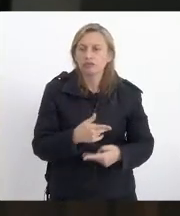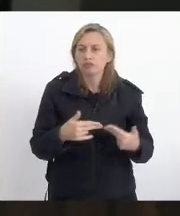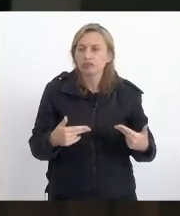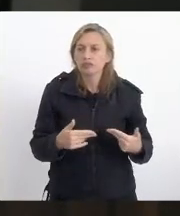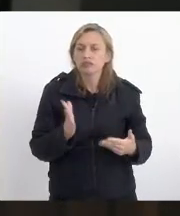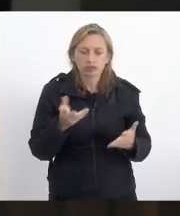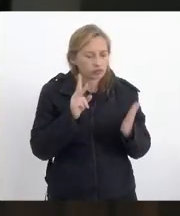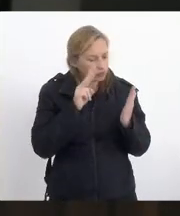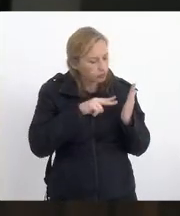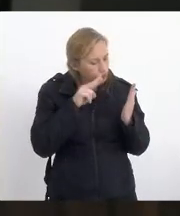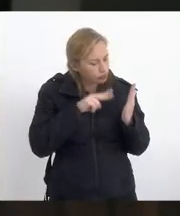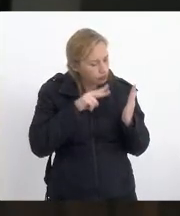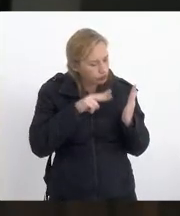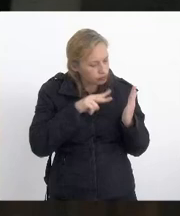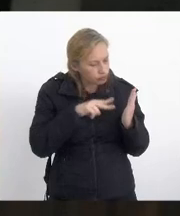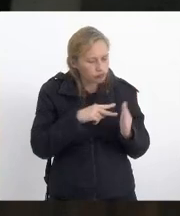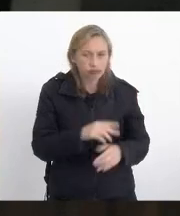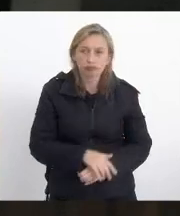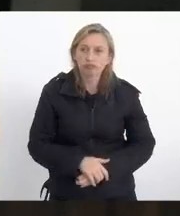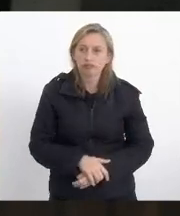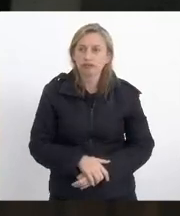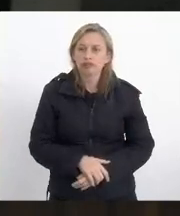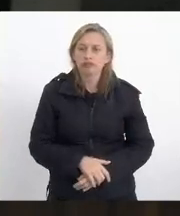uma lida.